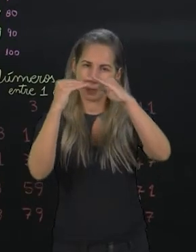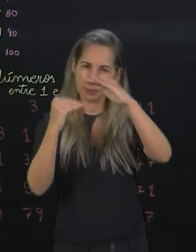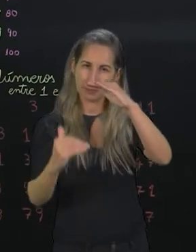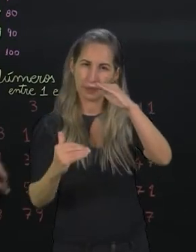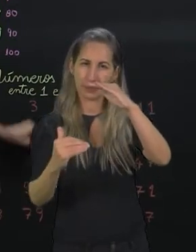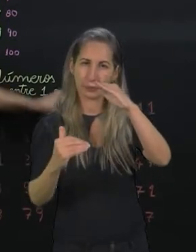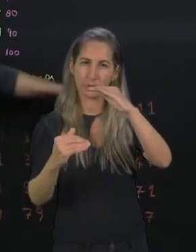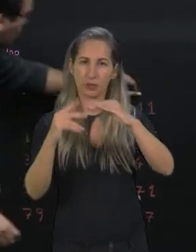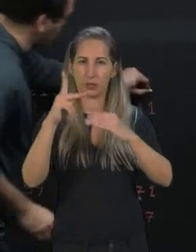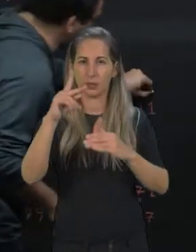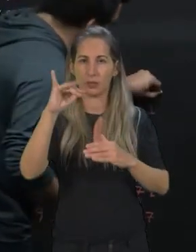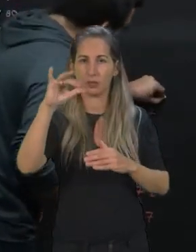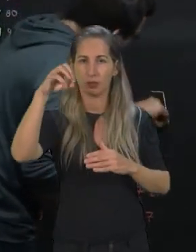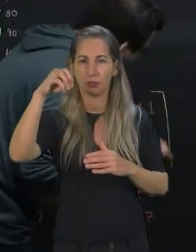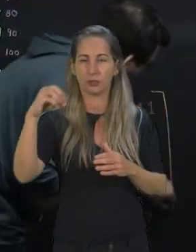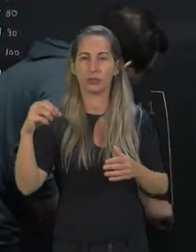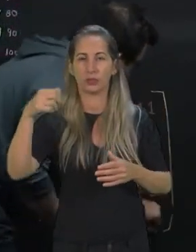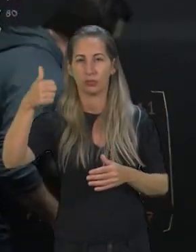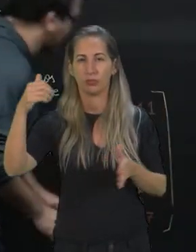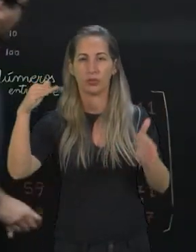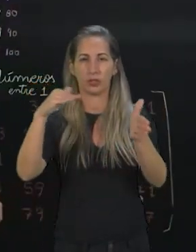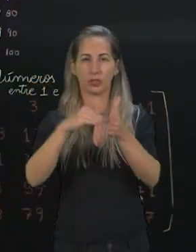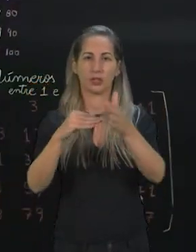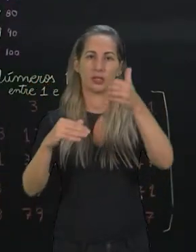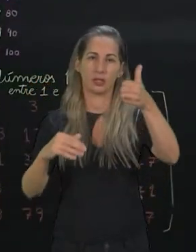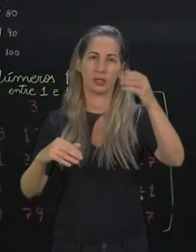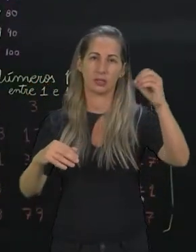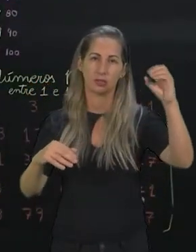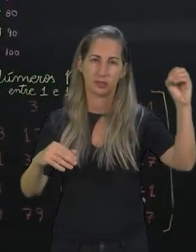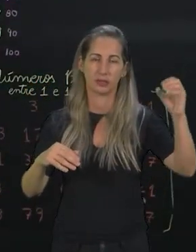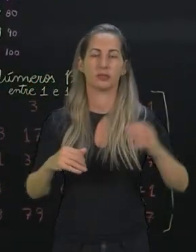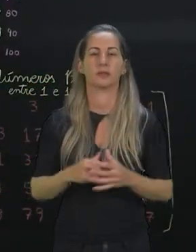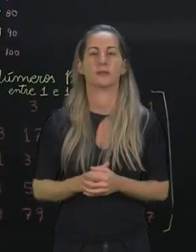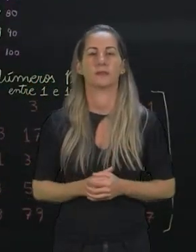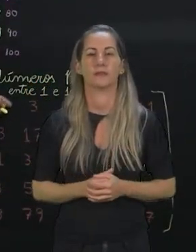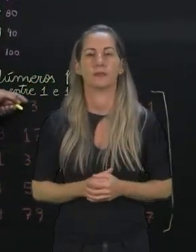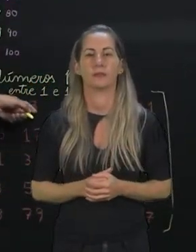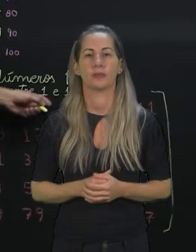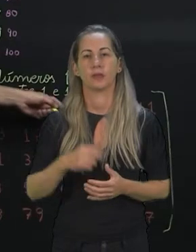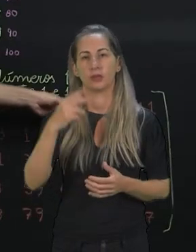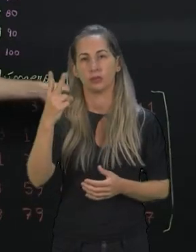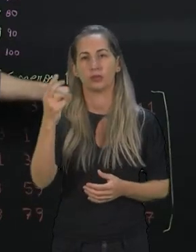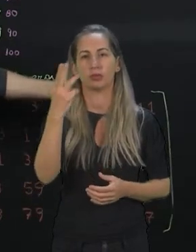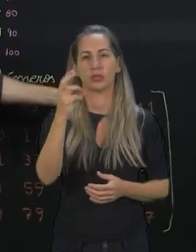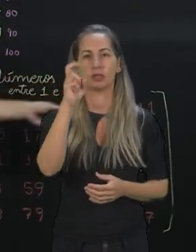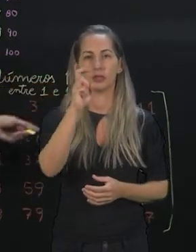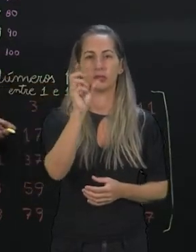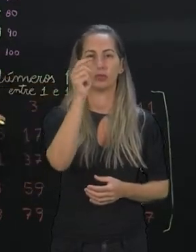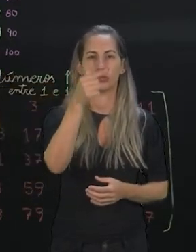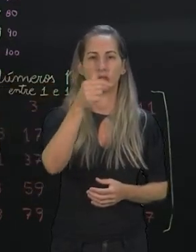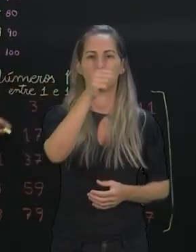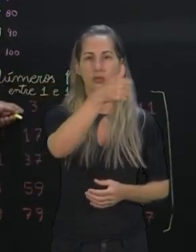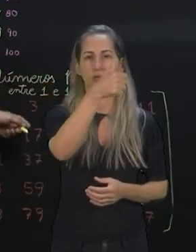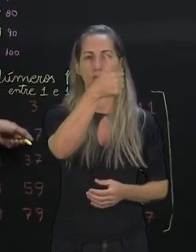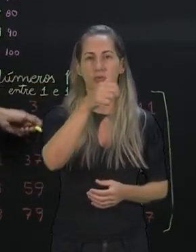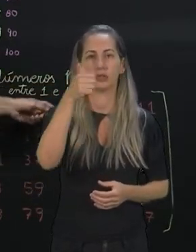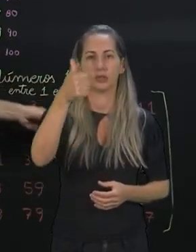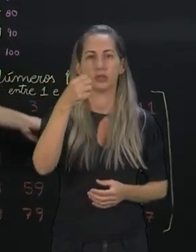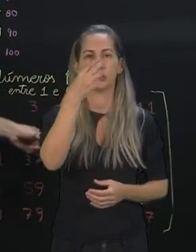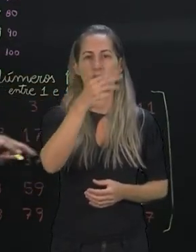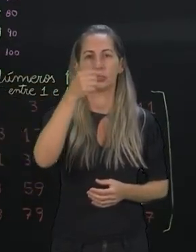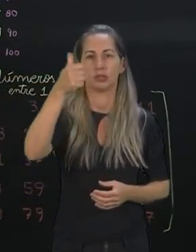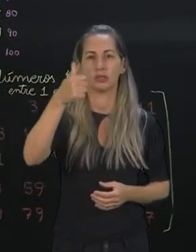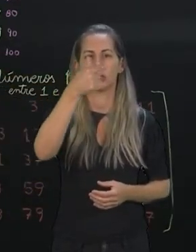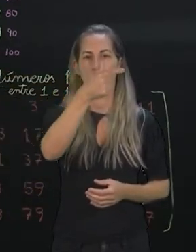esses números primos de 1 até 100, tá? Então, nós temos aqui, ó, 2, 3, 5, 7, 11, 13,